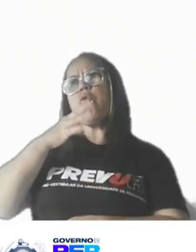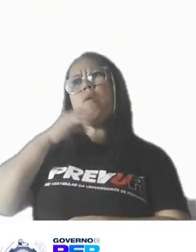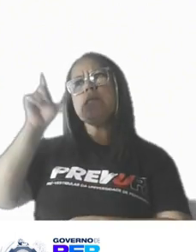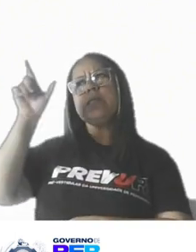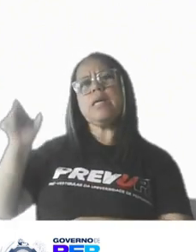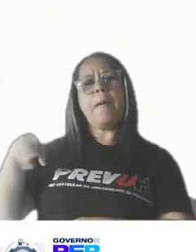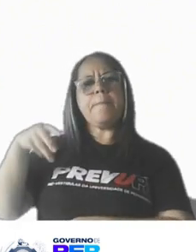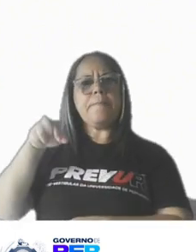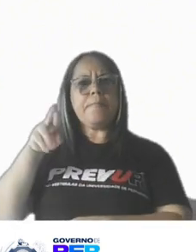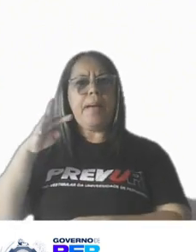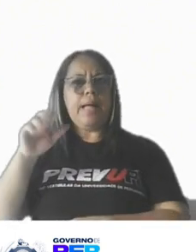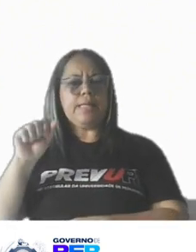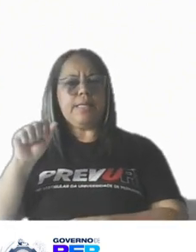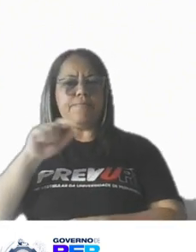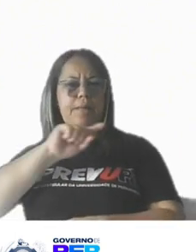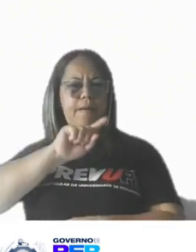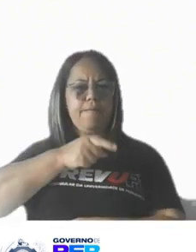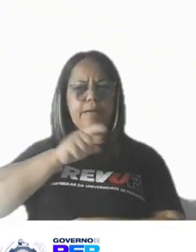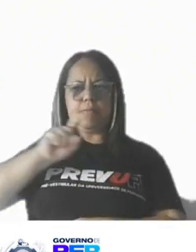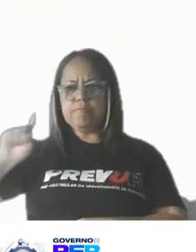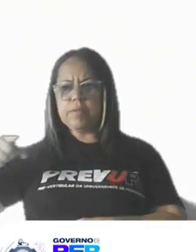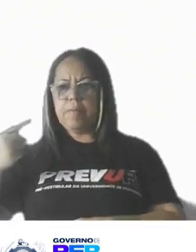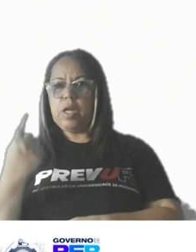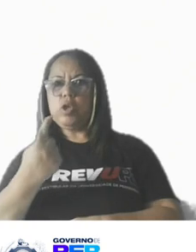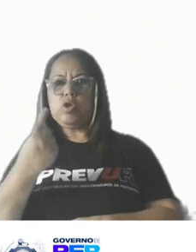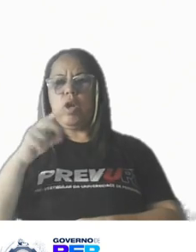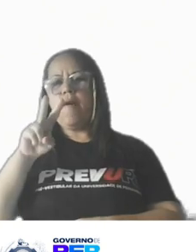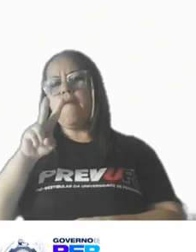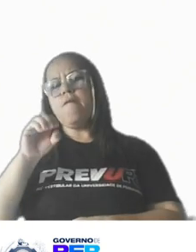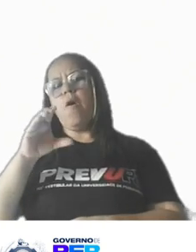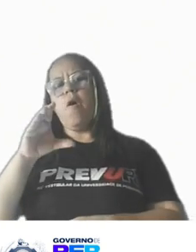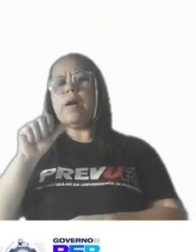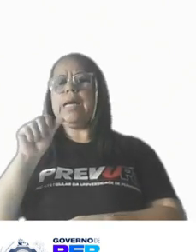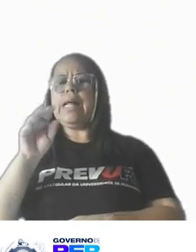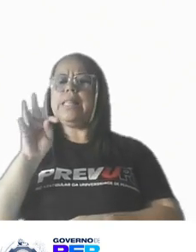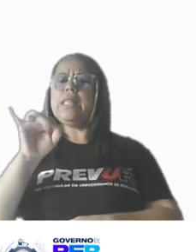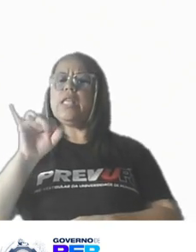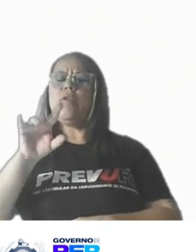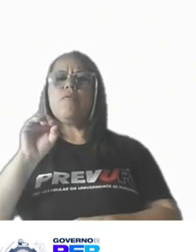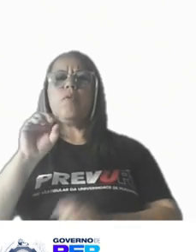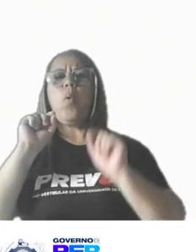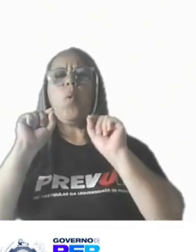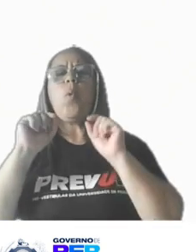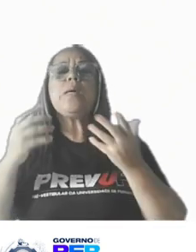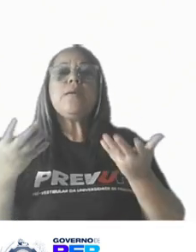vírgulas são usadas para isolar um vocativo. E o que é o vocativo, gente?